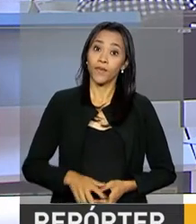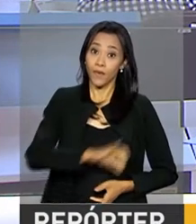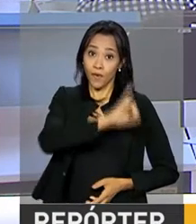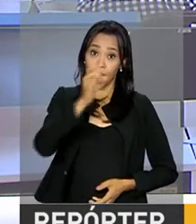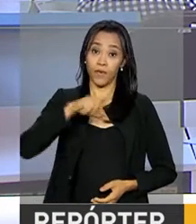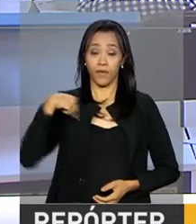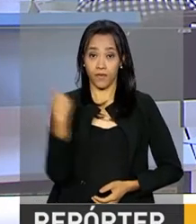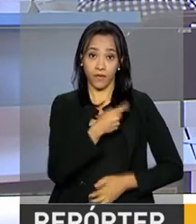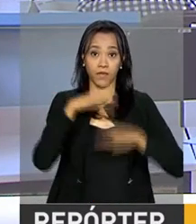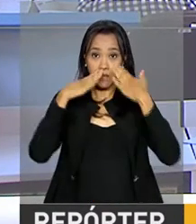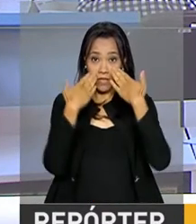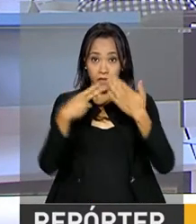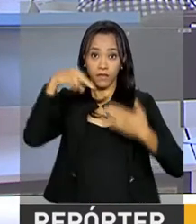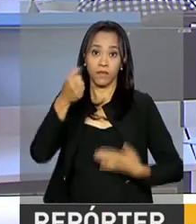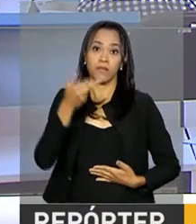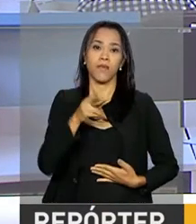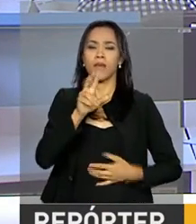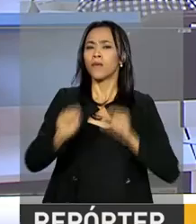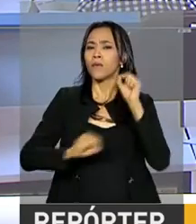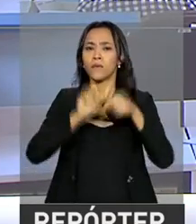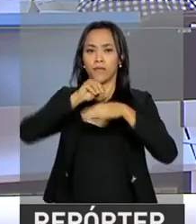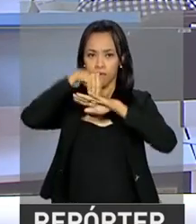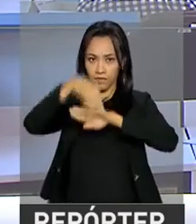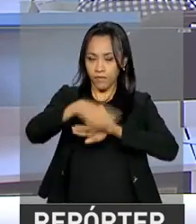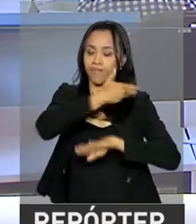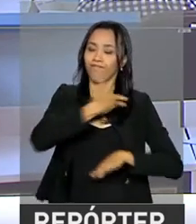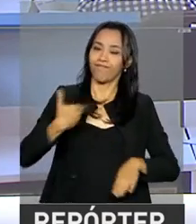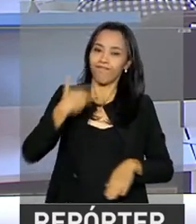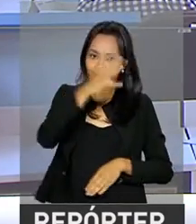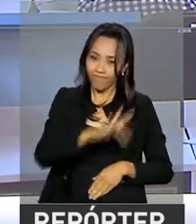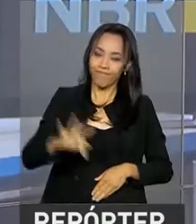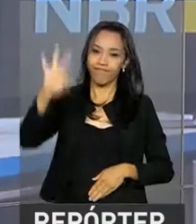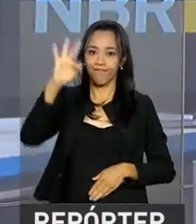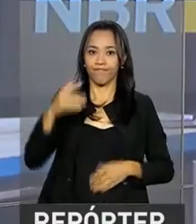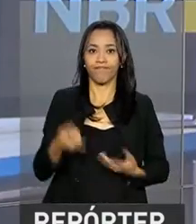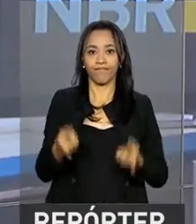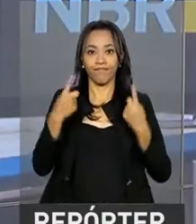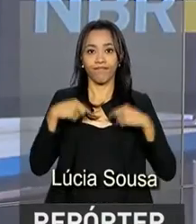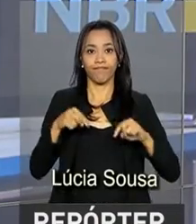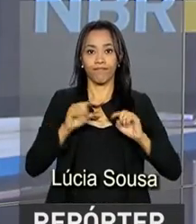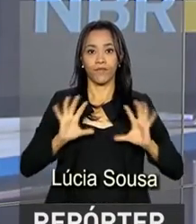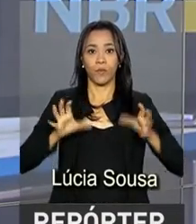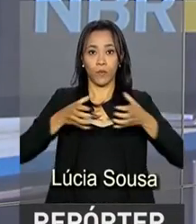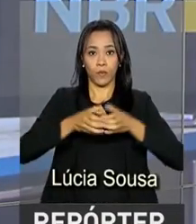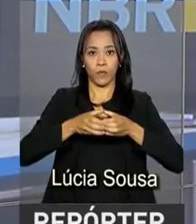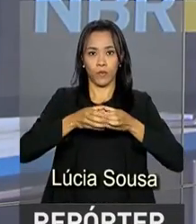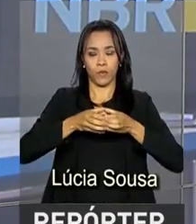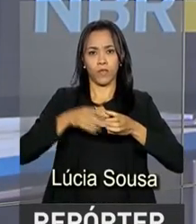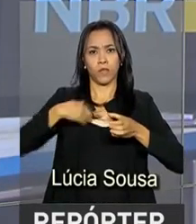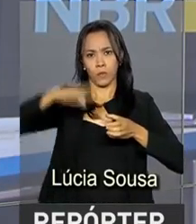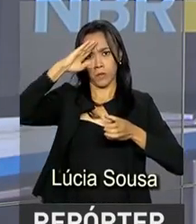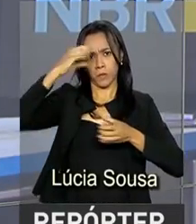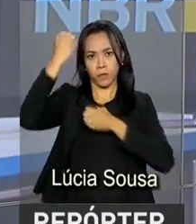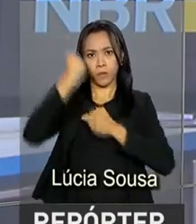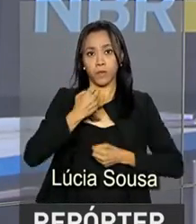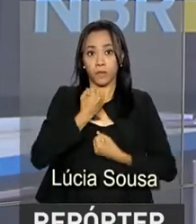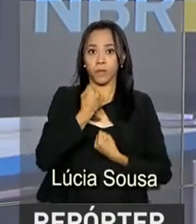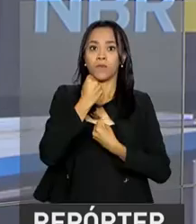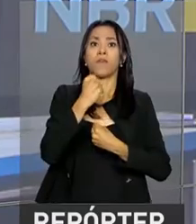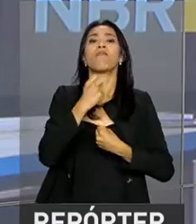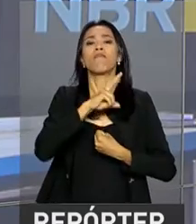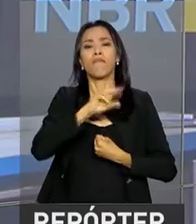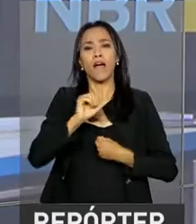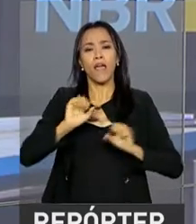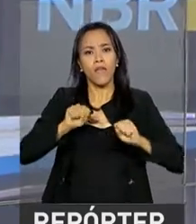Olá, estamos de volta com o repórter NBR e as notícias do governo federal. Olha, as Forças Armadas vão reforçar a segurança pública no Rio de